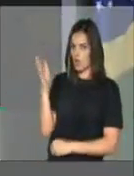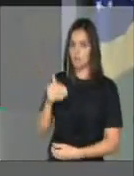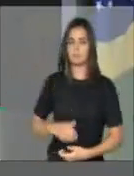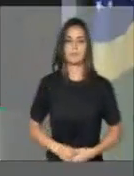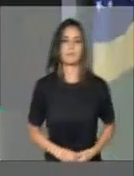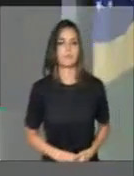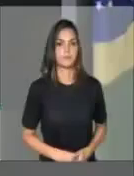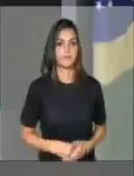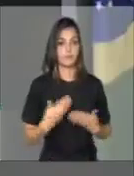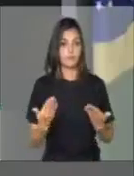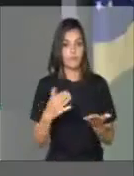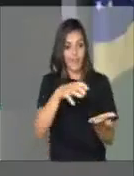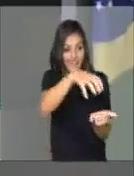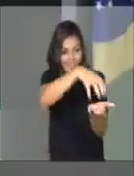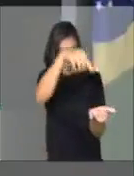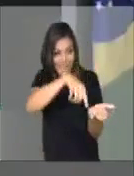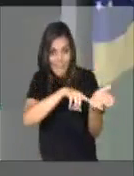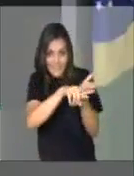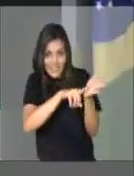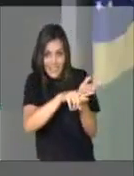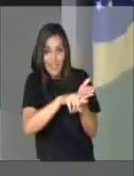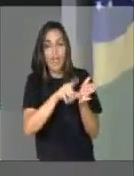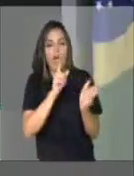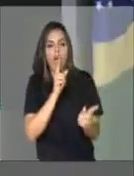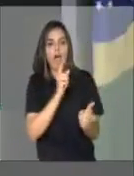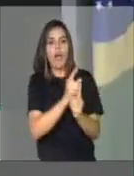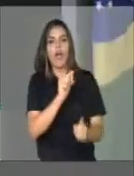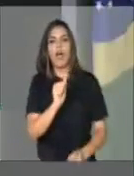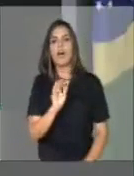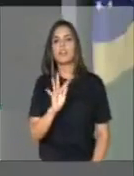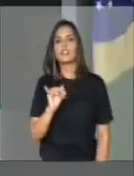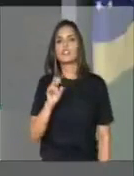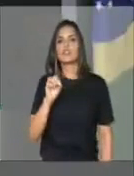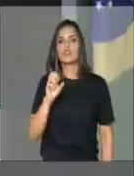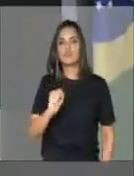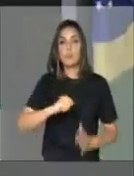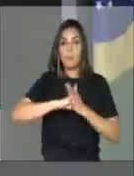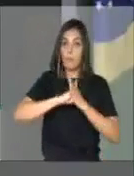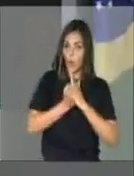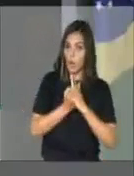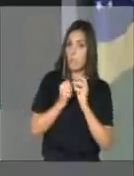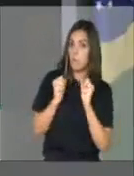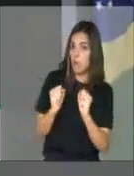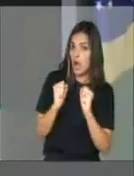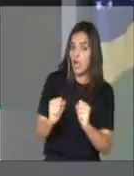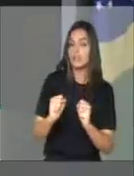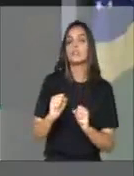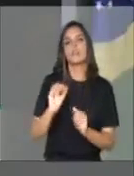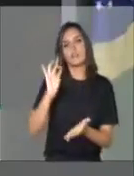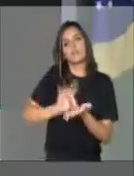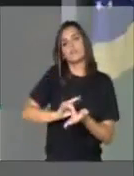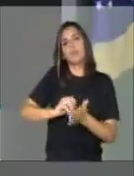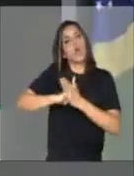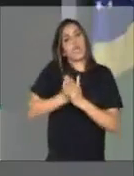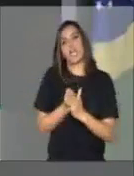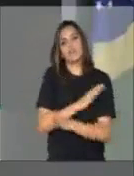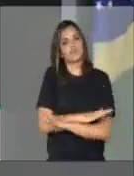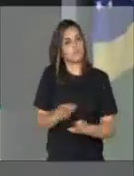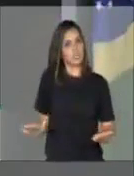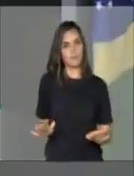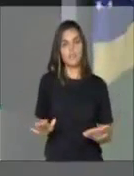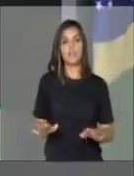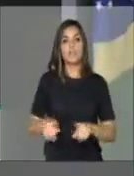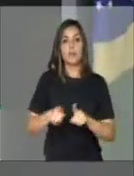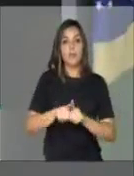fiscalizadas ou reguladas. Essa entidade fiscalizada ou regulada identifica ativos passíveis de bloqueio e efetivam a medida.